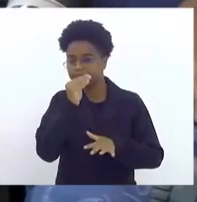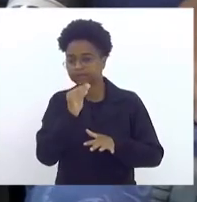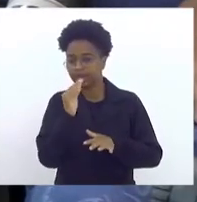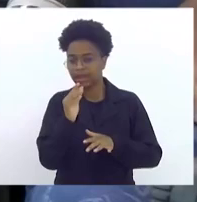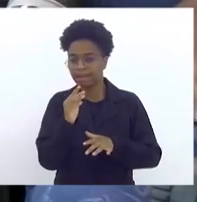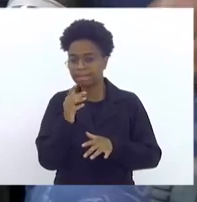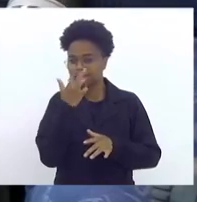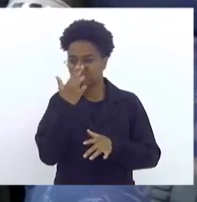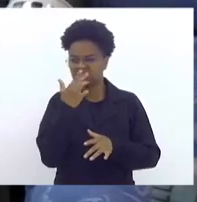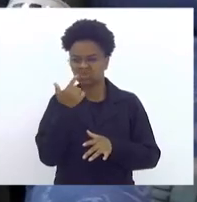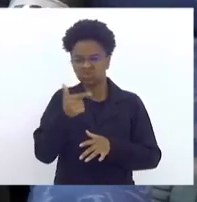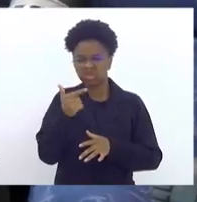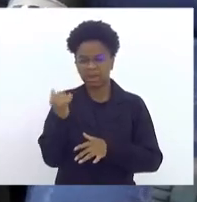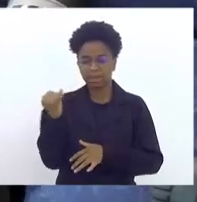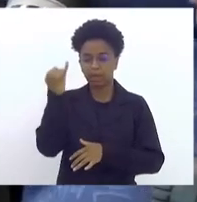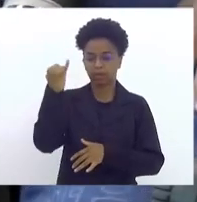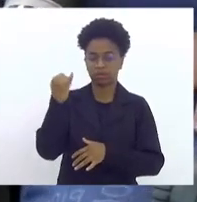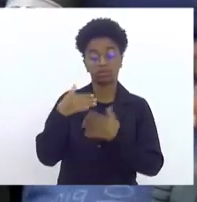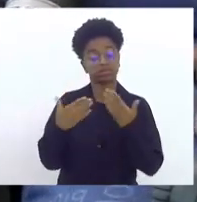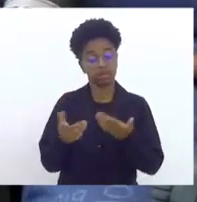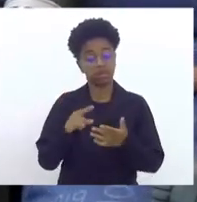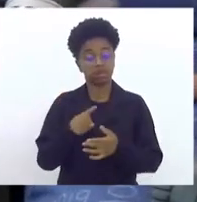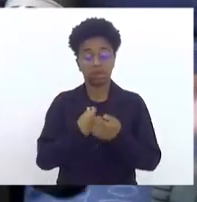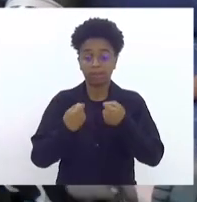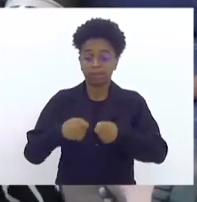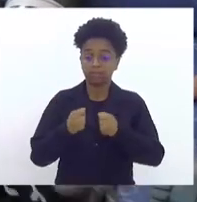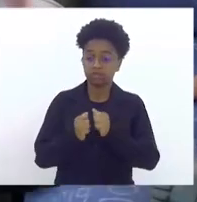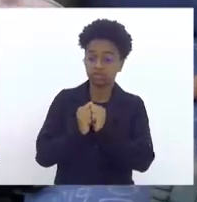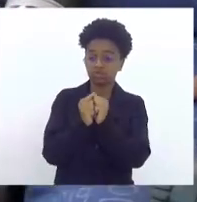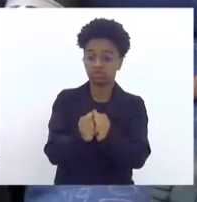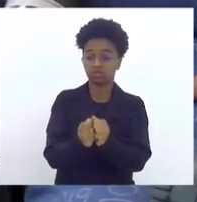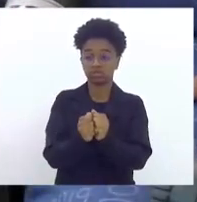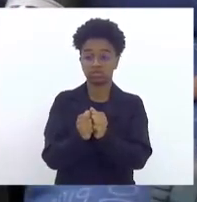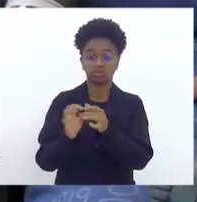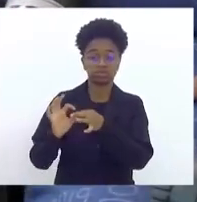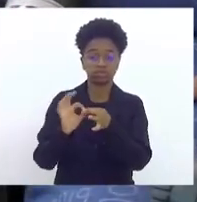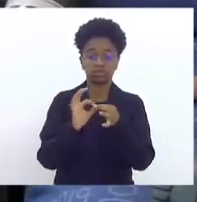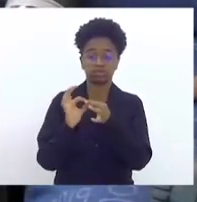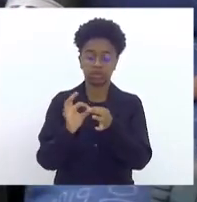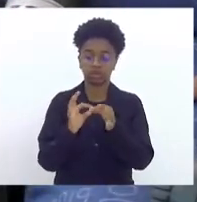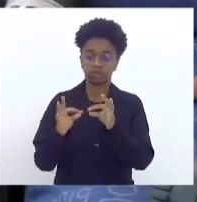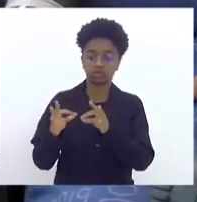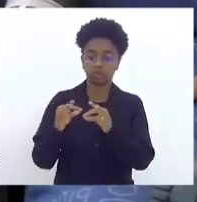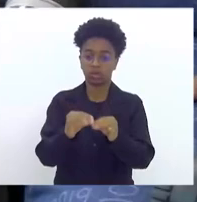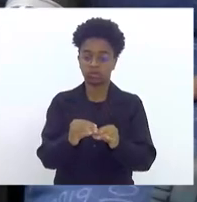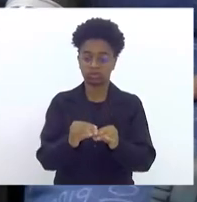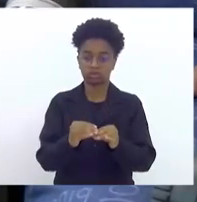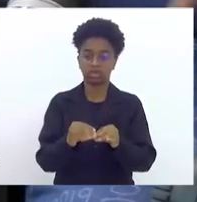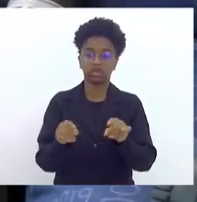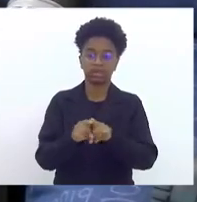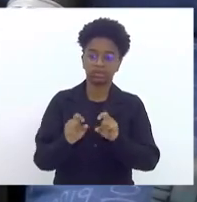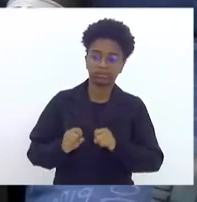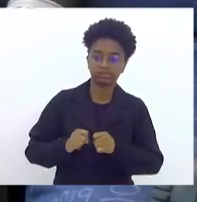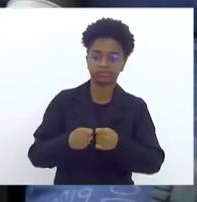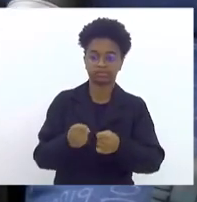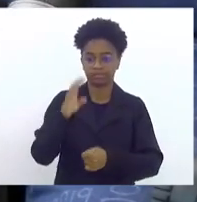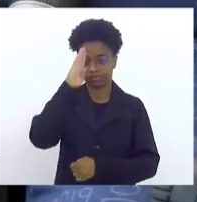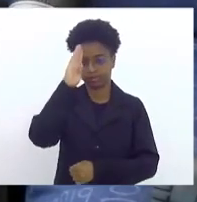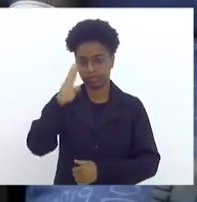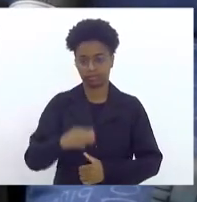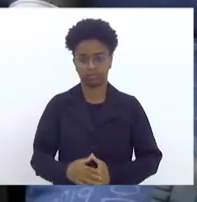colocar ali juntas né e juntos esse enfrentamento como prioridade